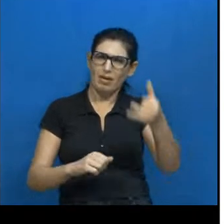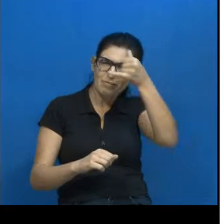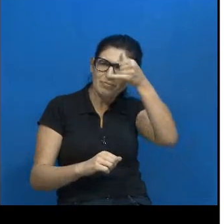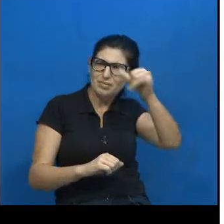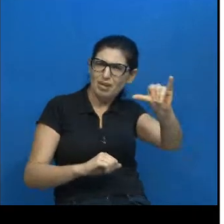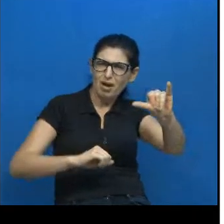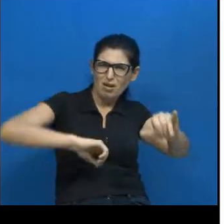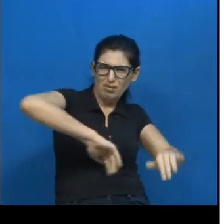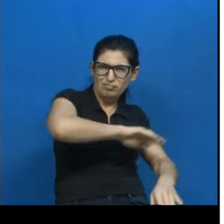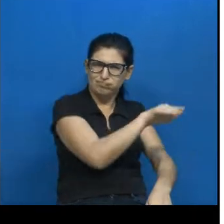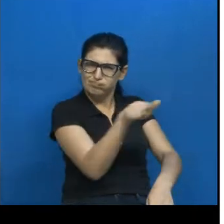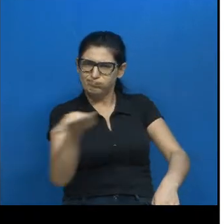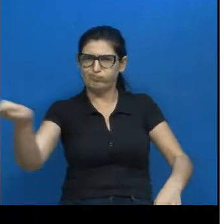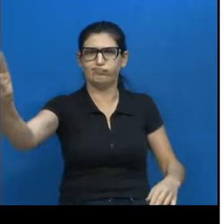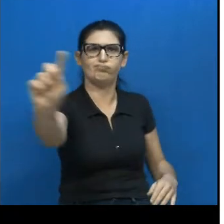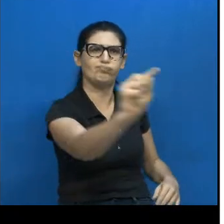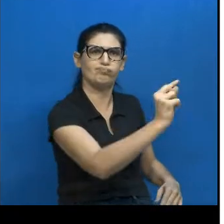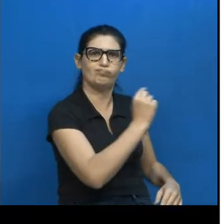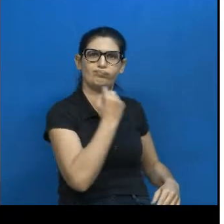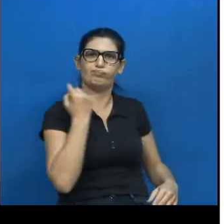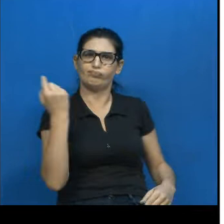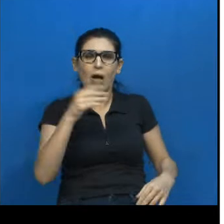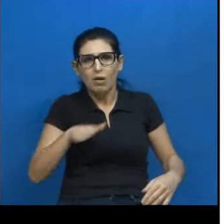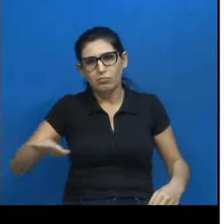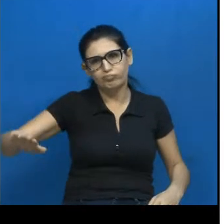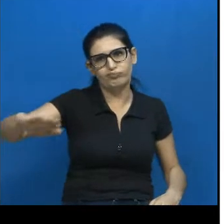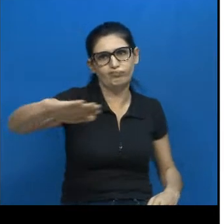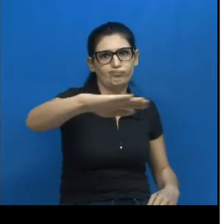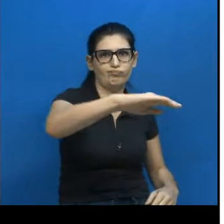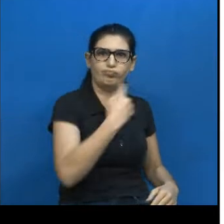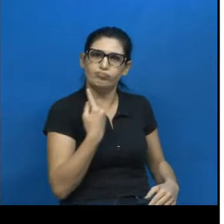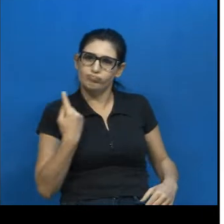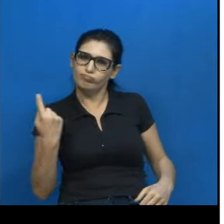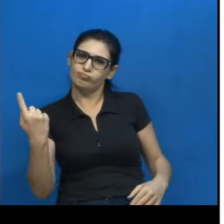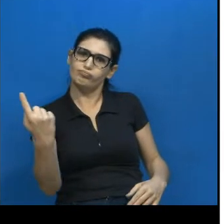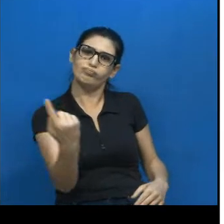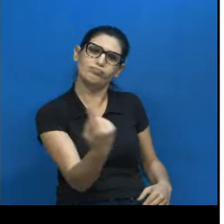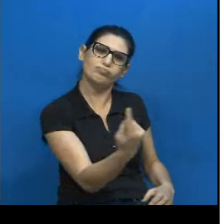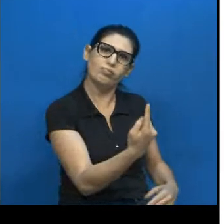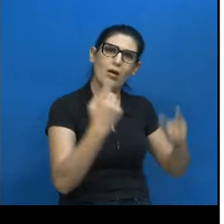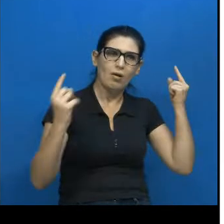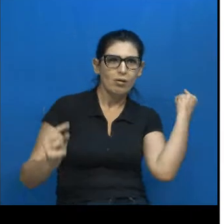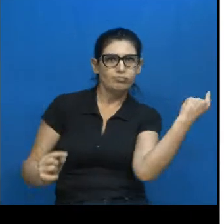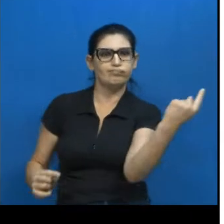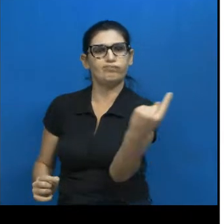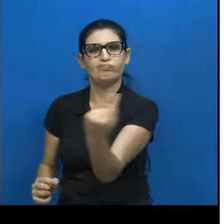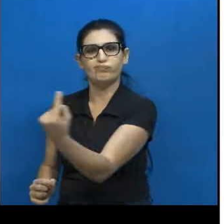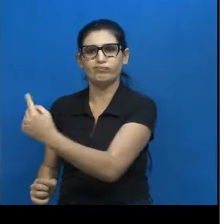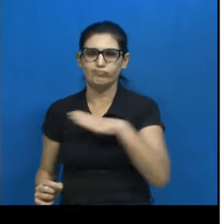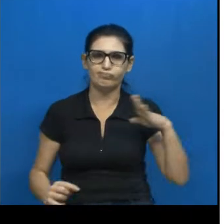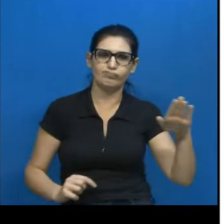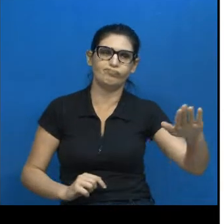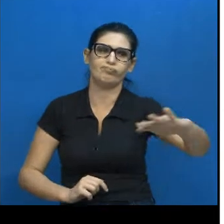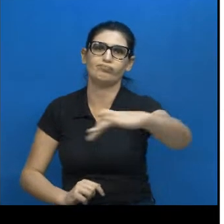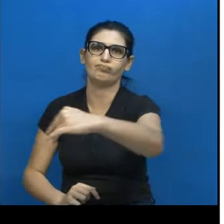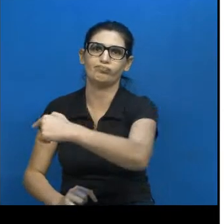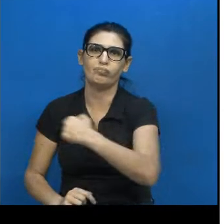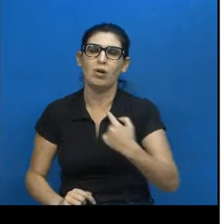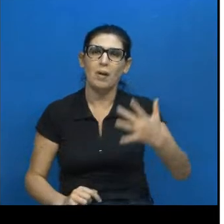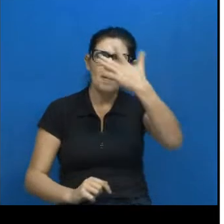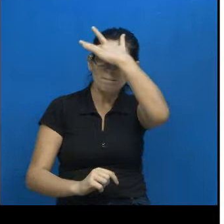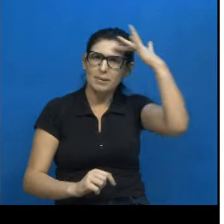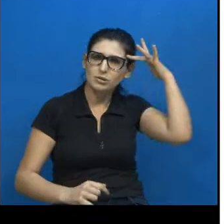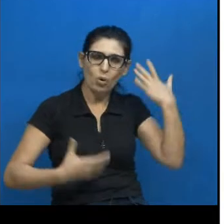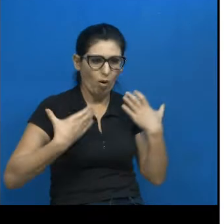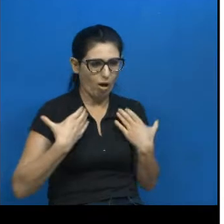ser aquela... Vai e volta dentro do Parque Meia Lua, vai e volta dentro do Parque Meia Lua. Que assim, para o passageiro, o que acontece? Ele